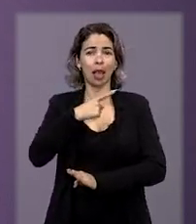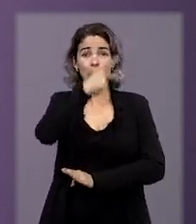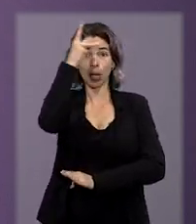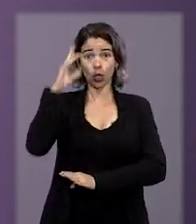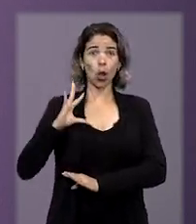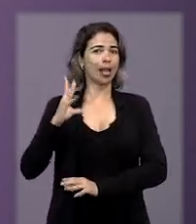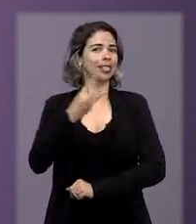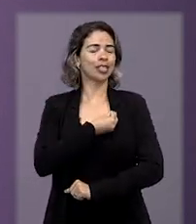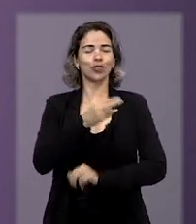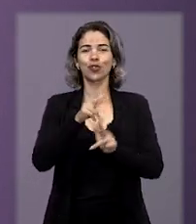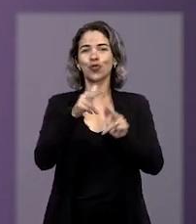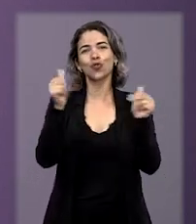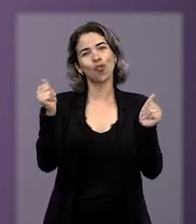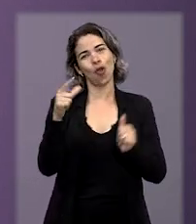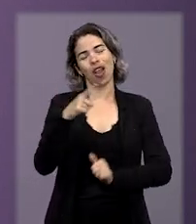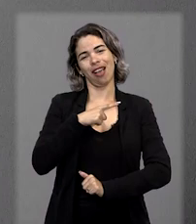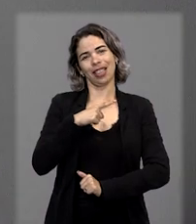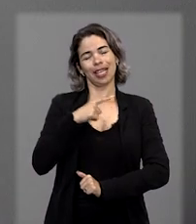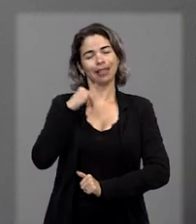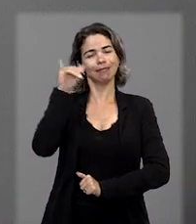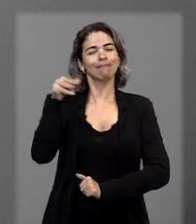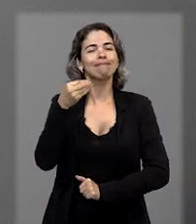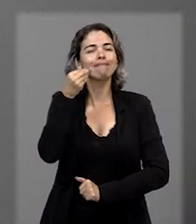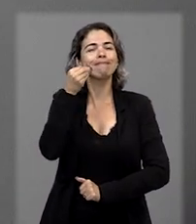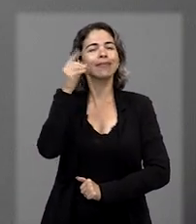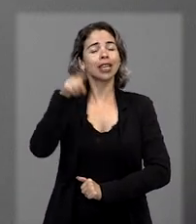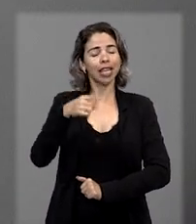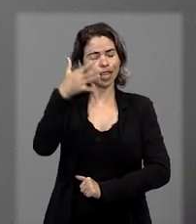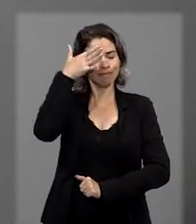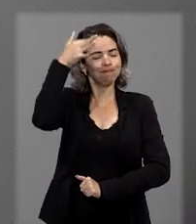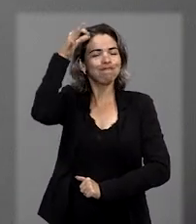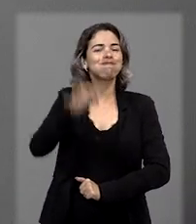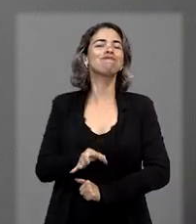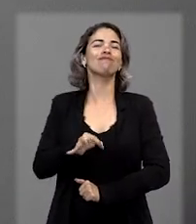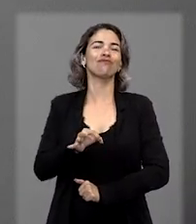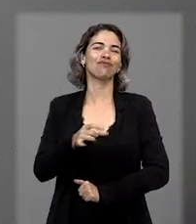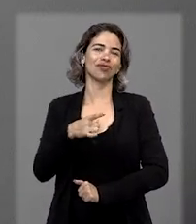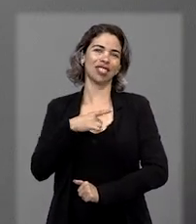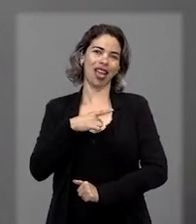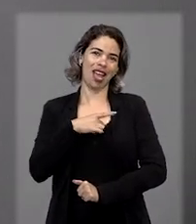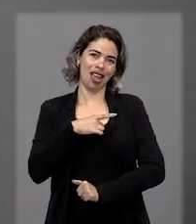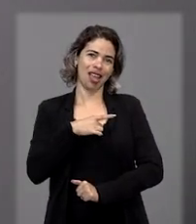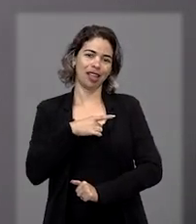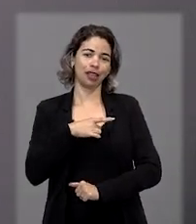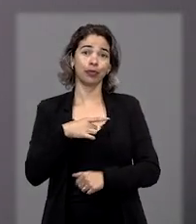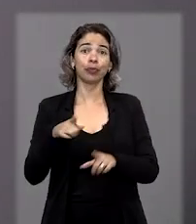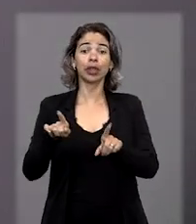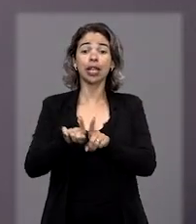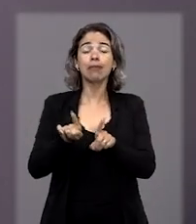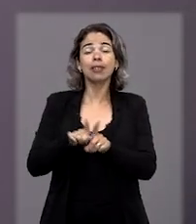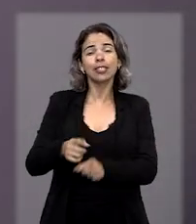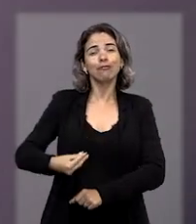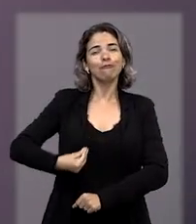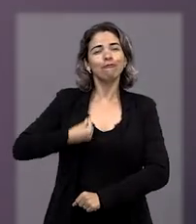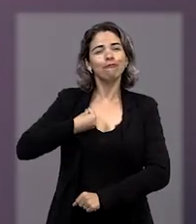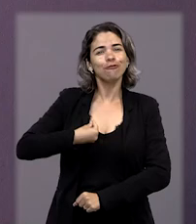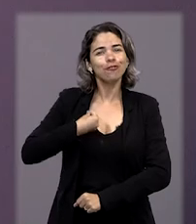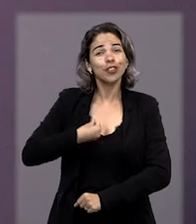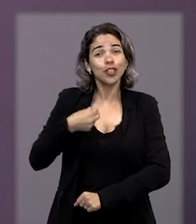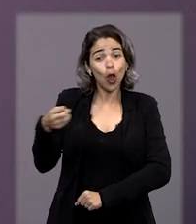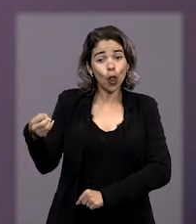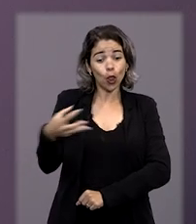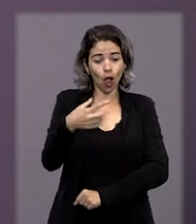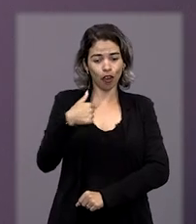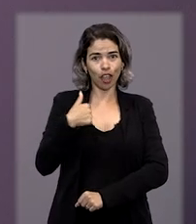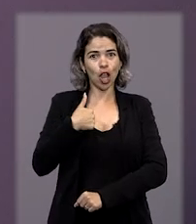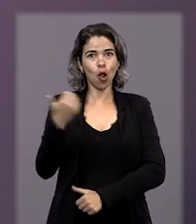nunca experimentarão que é a dignidade foi também uma outra realidade que eu adentrei